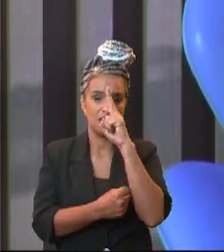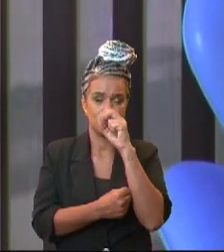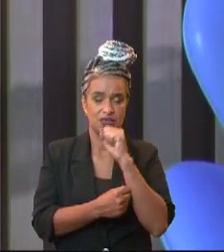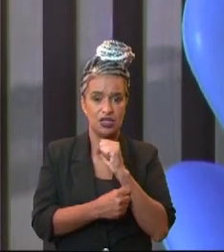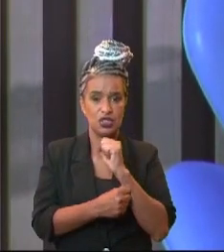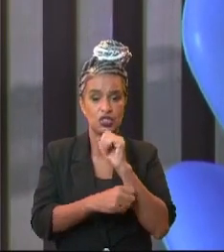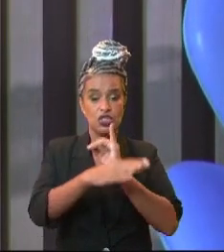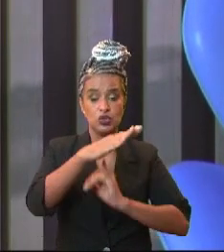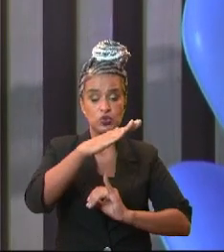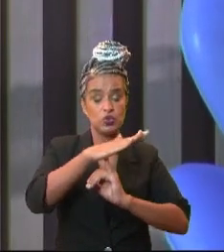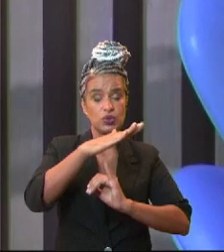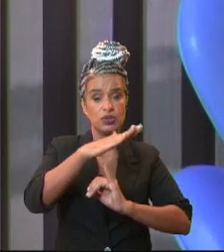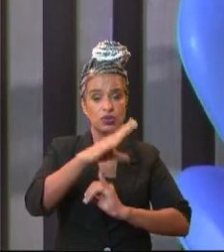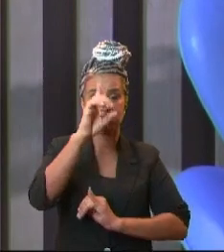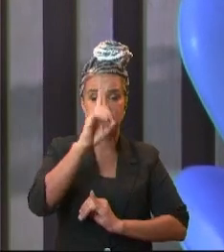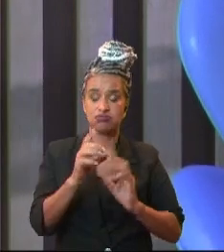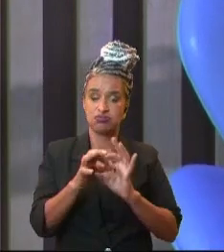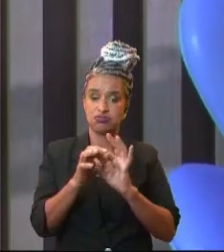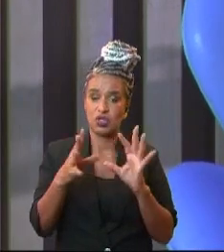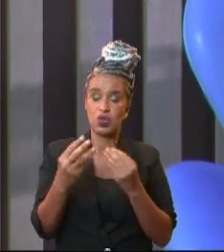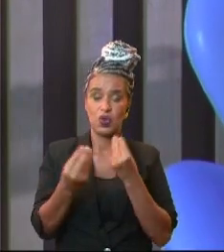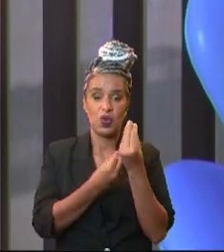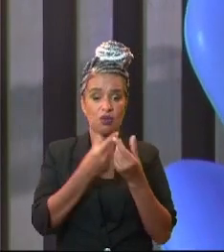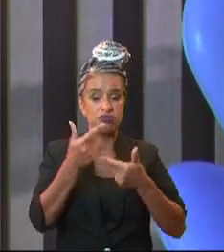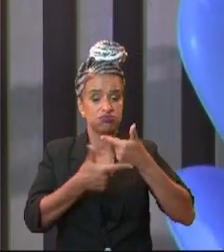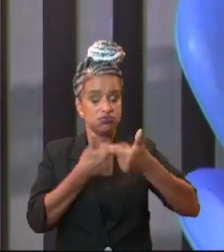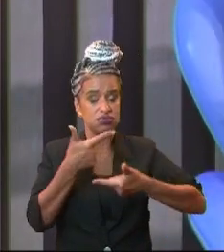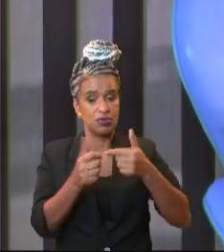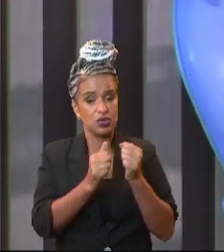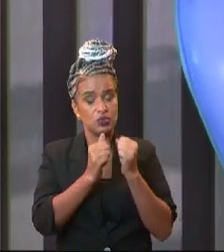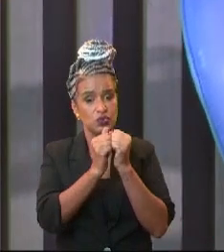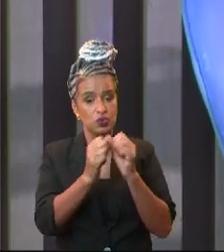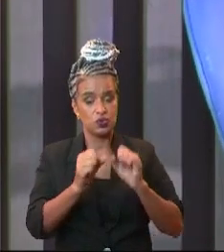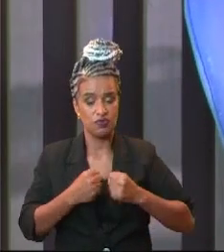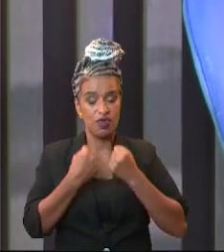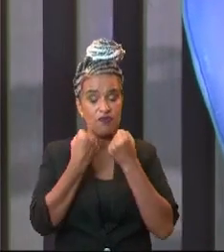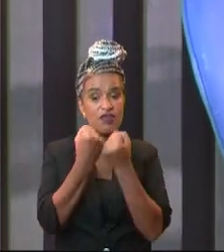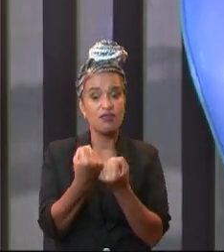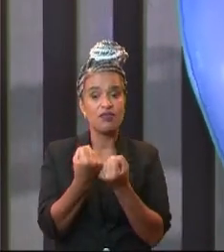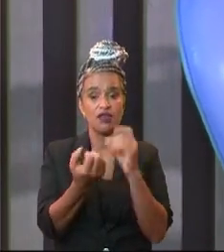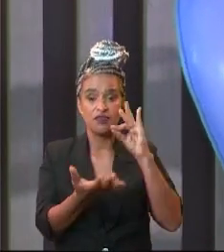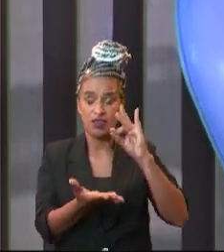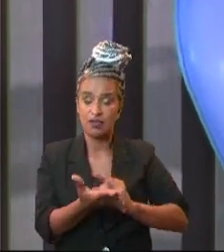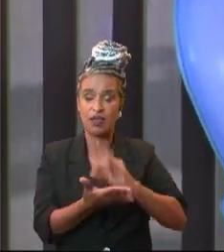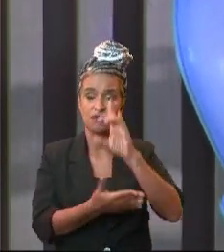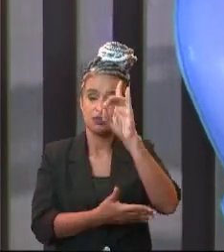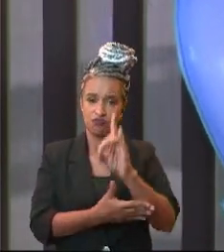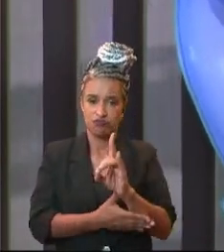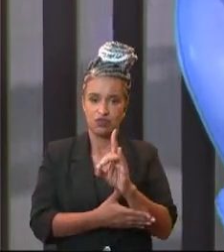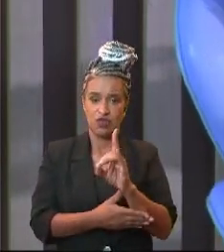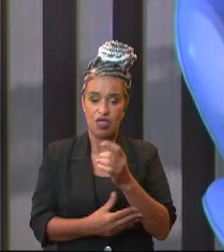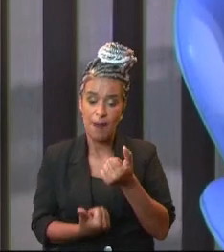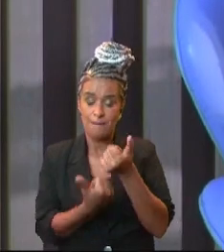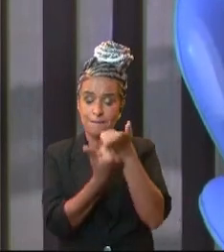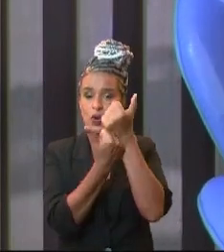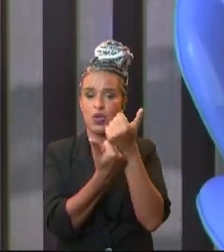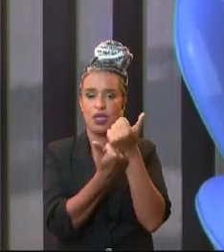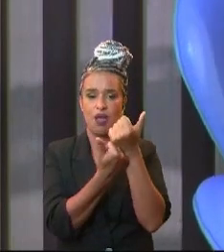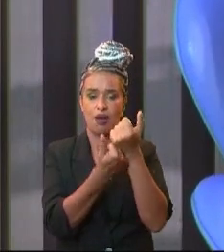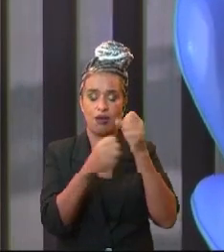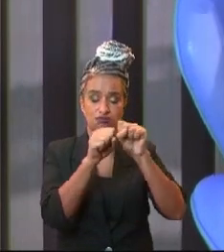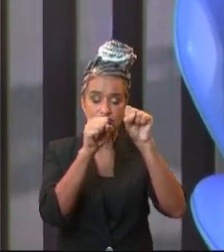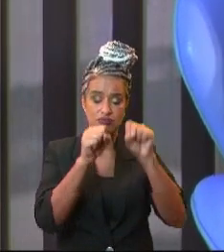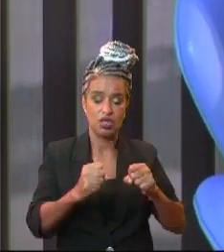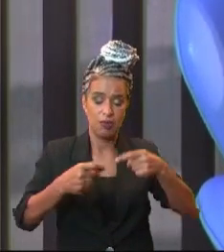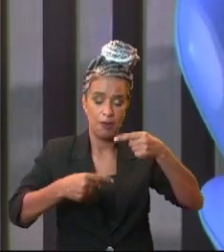nossas instituições democráticas, como é que nós podemos trabalhar conjuntamente para defender a nossa democracia e fortalecê-la nos nossos sistemas políticos, para